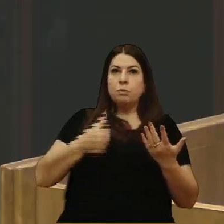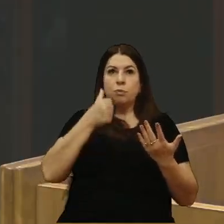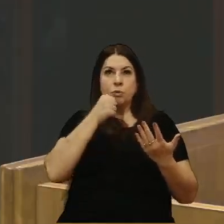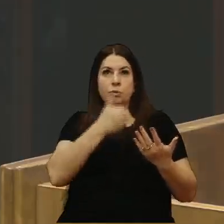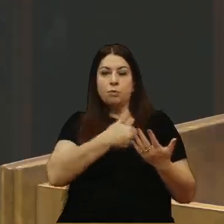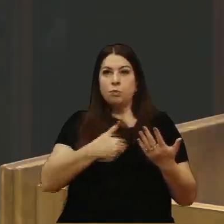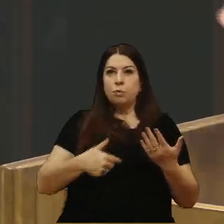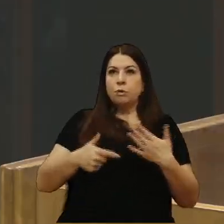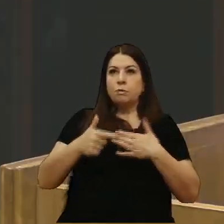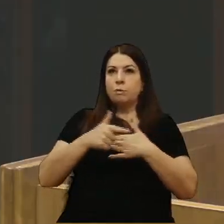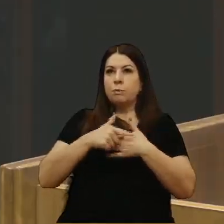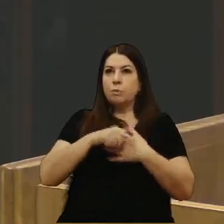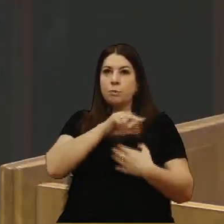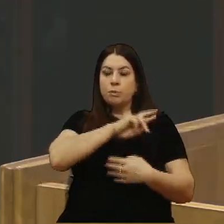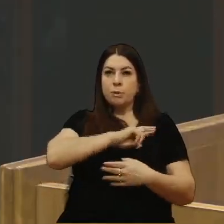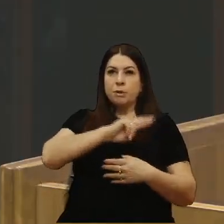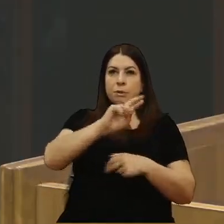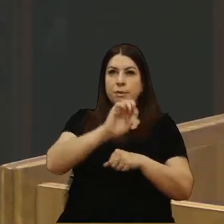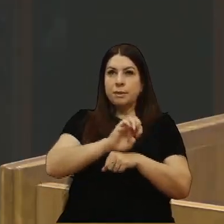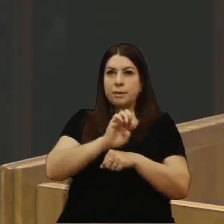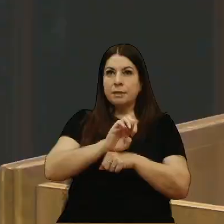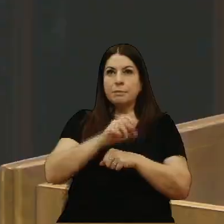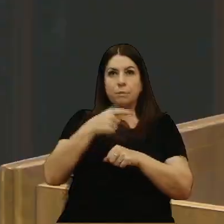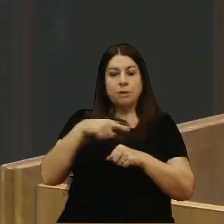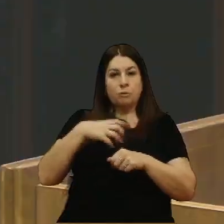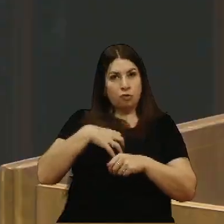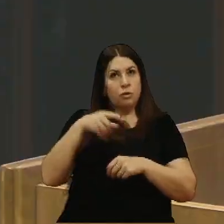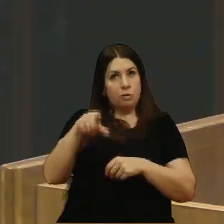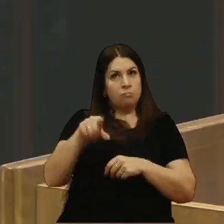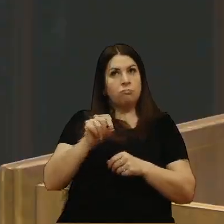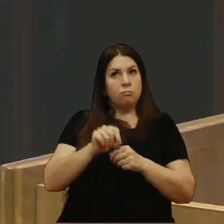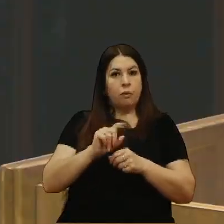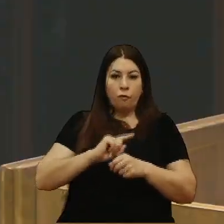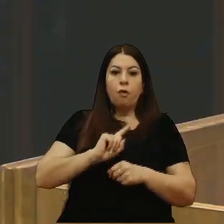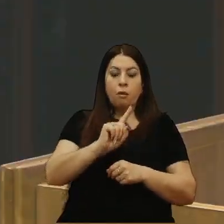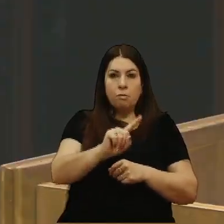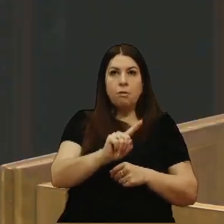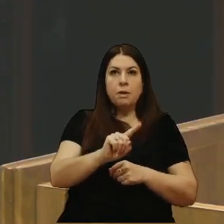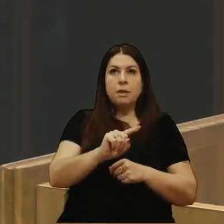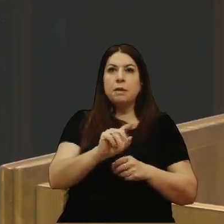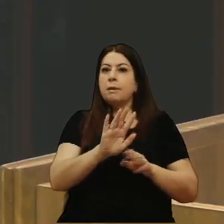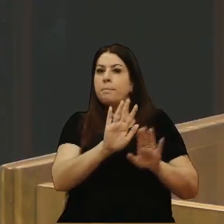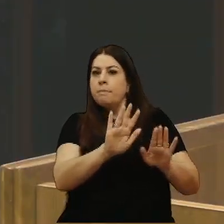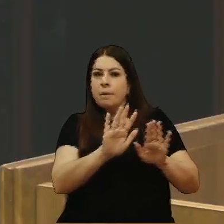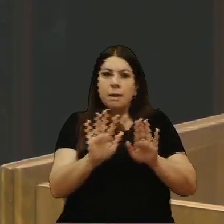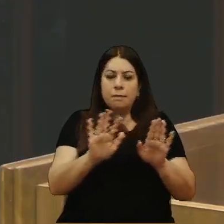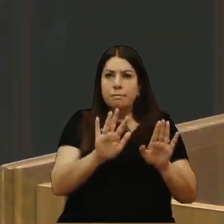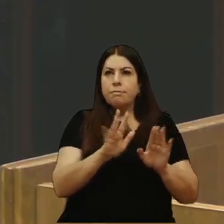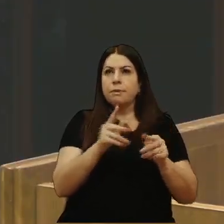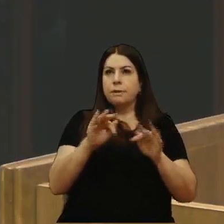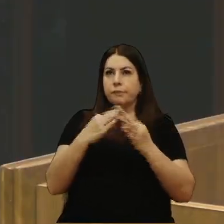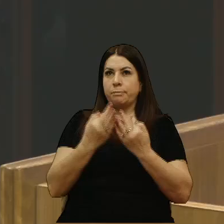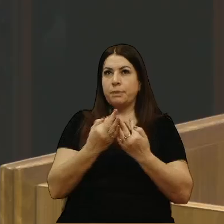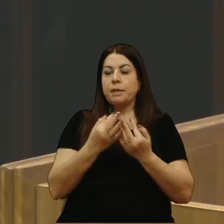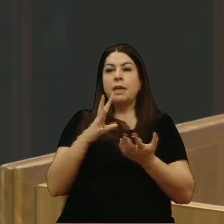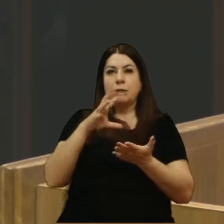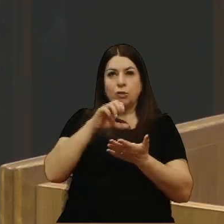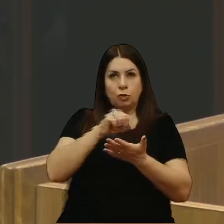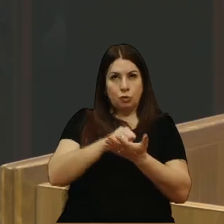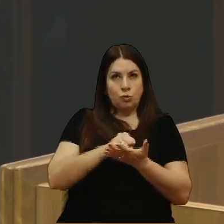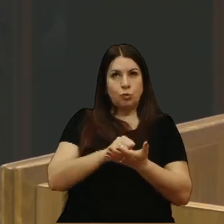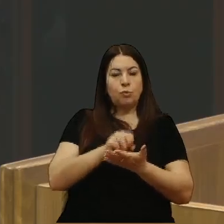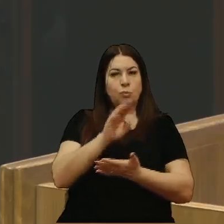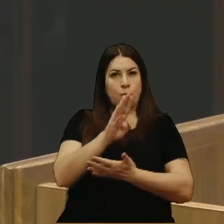na função de representar o Estado, precisa agir dessa forma. Foram lá, intercederam, essa família registrou a